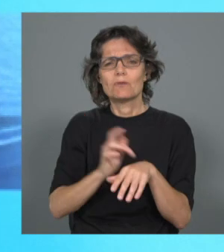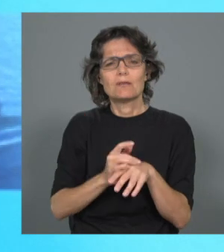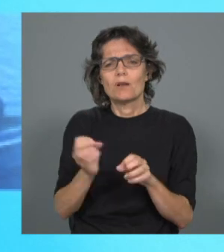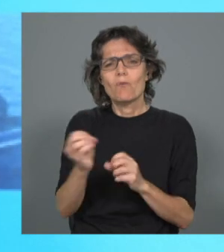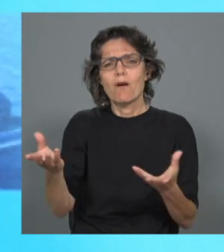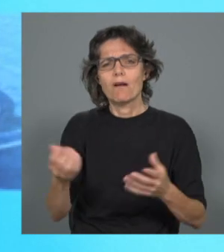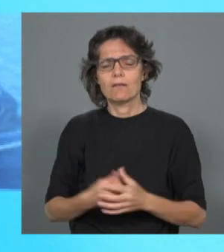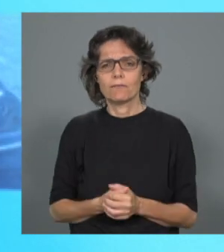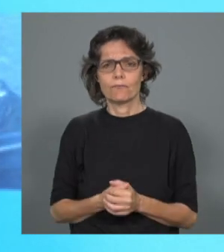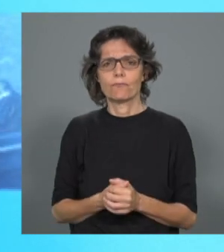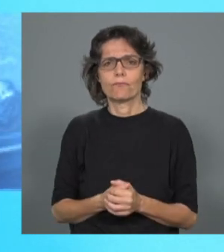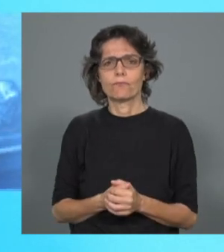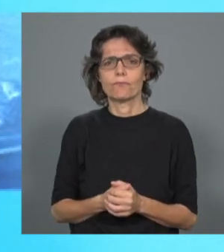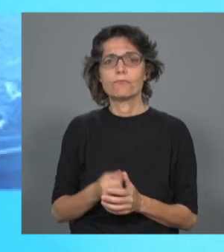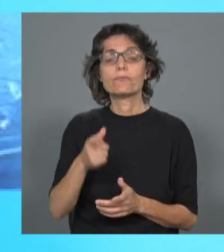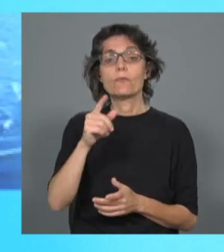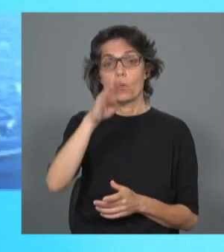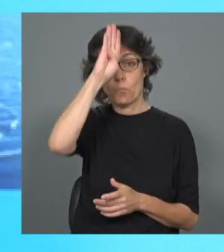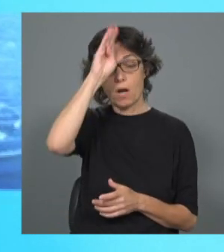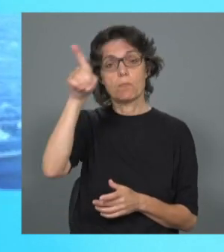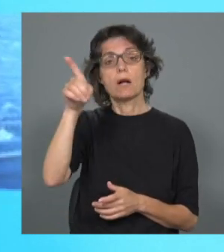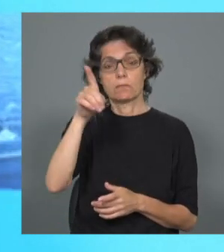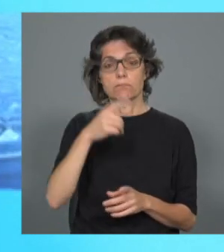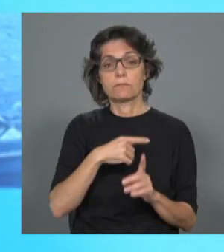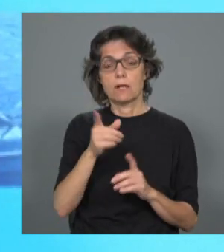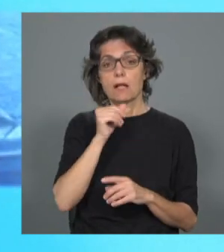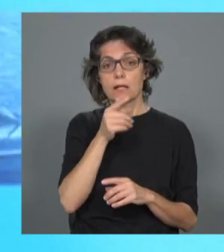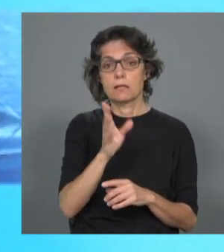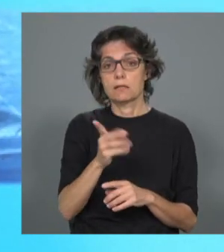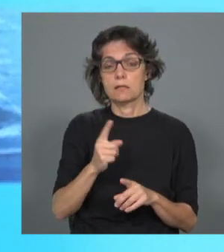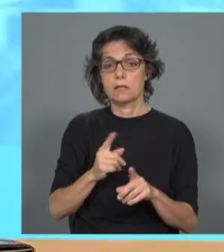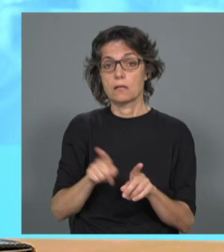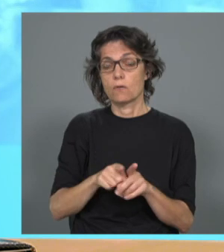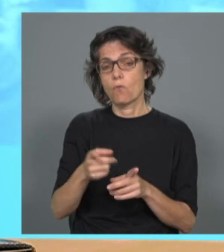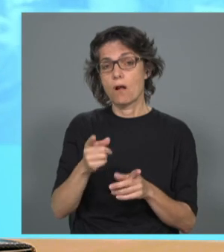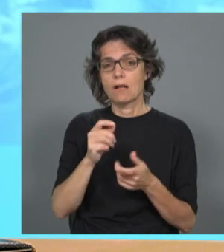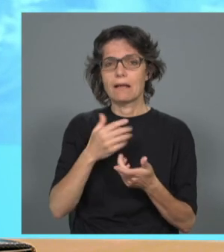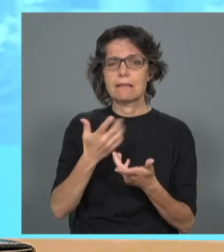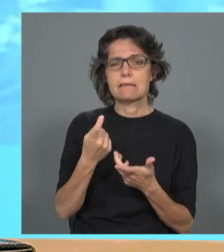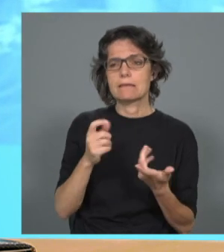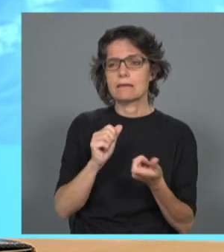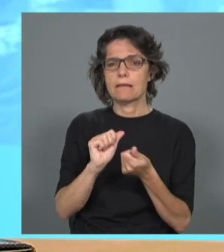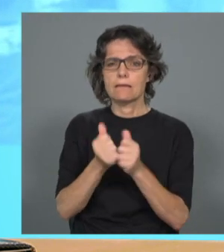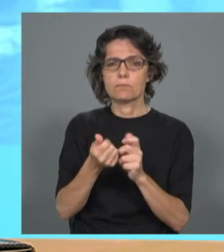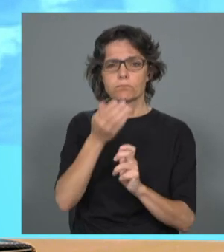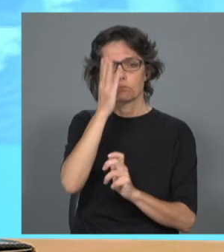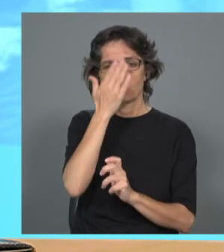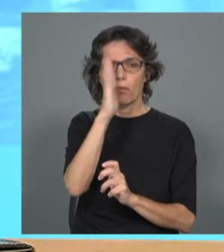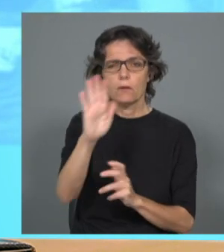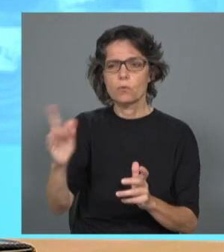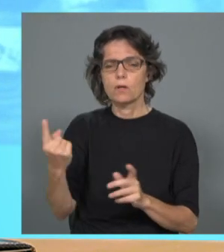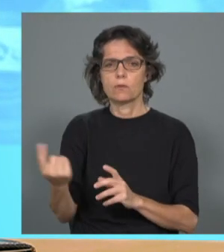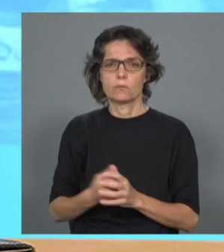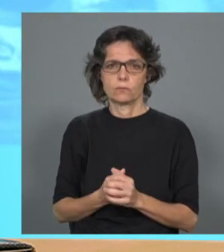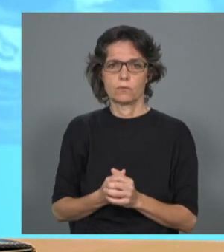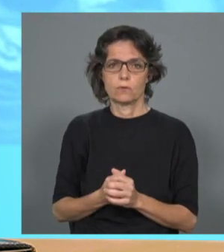Francisco, não só para esta revolução de mentalidades, mas para mudanças de comportamentos? Vem na linha já da tradição bíblica,